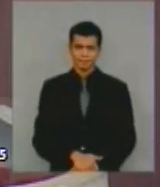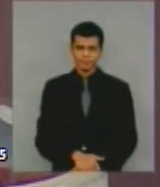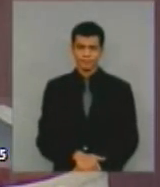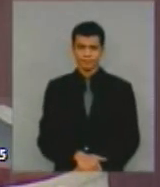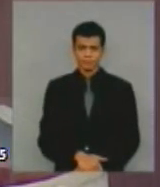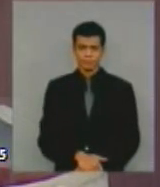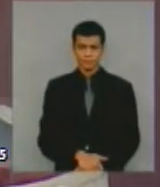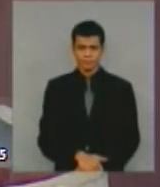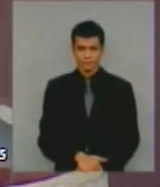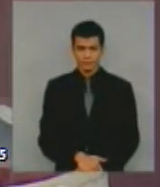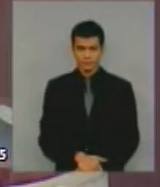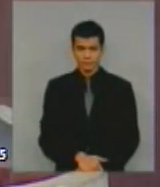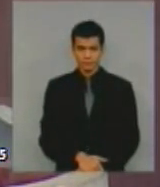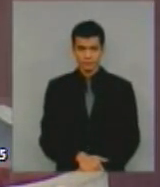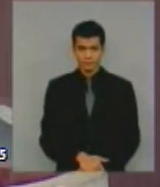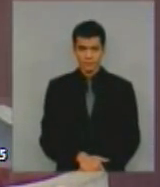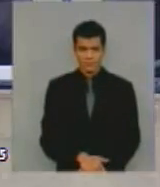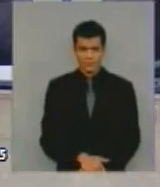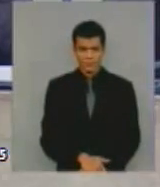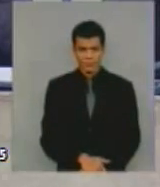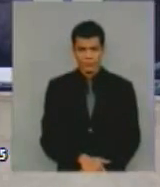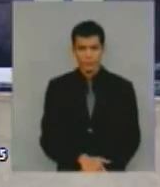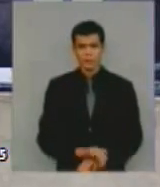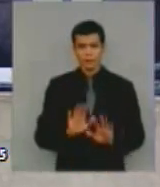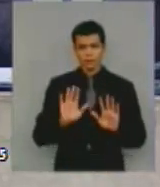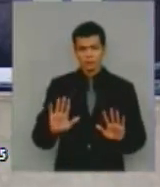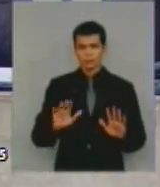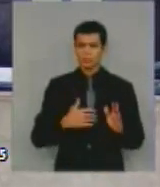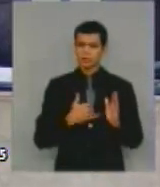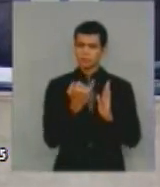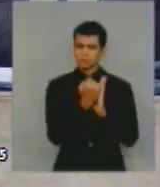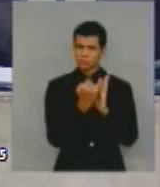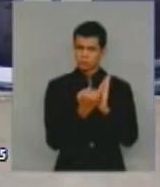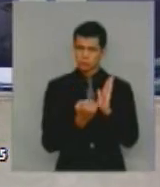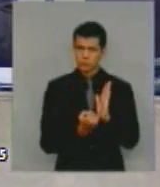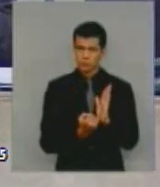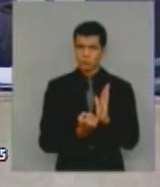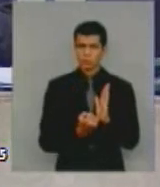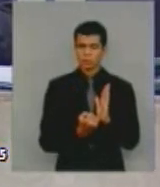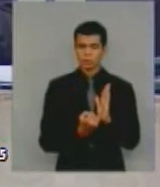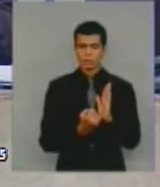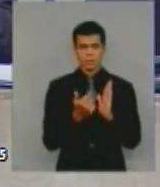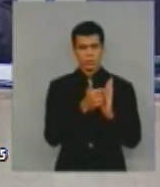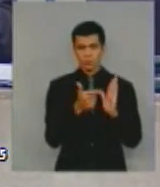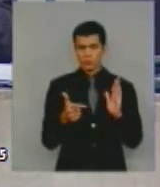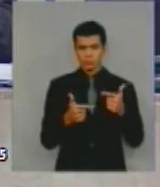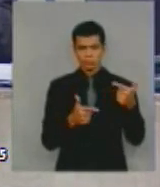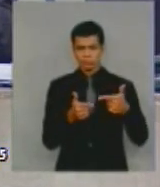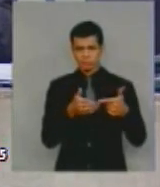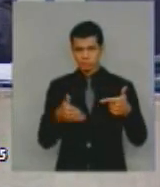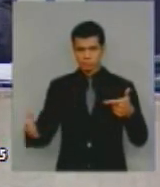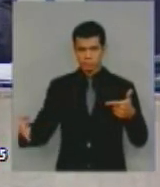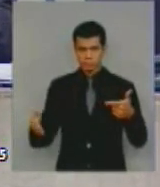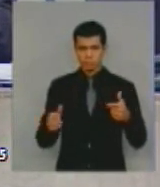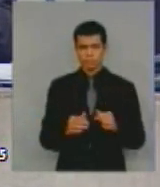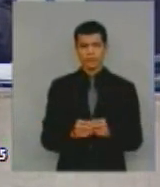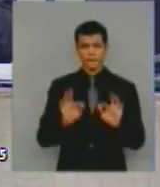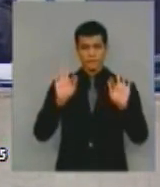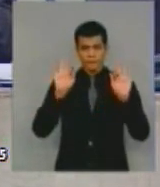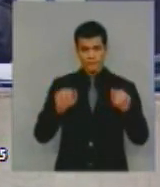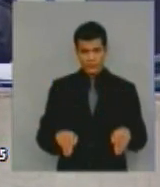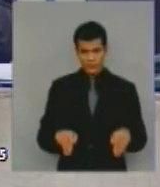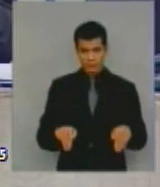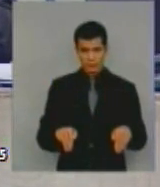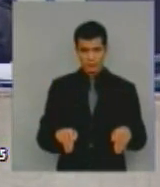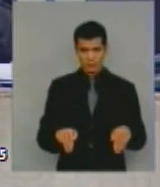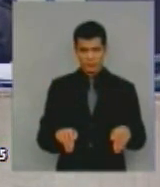não havendo os demais oradores do segundo expediente presentes, eu dou por encerrado o segundo